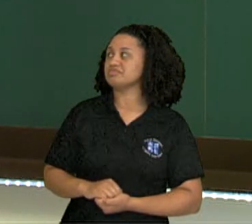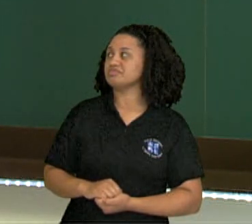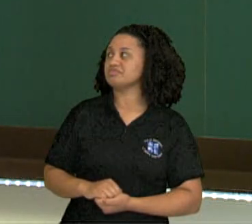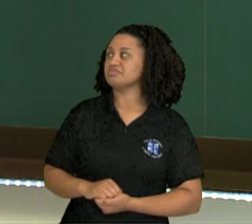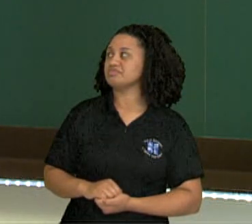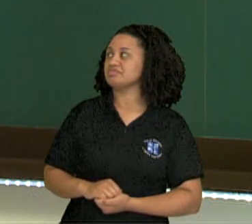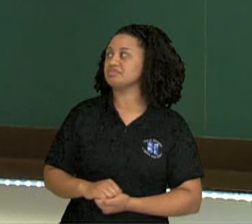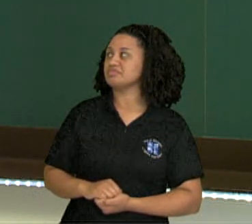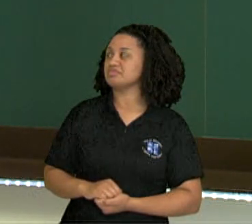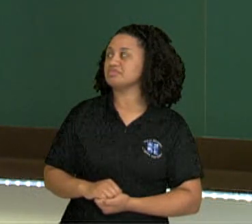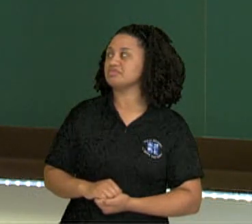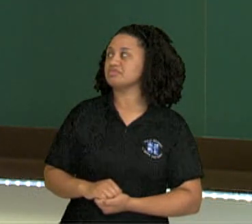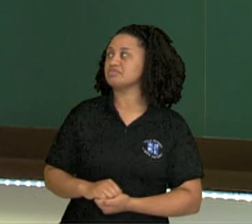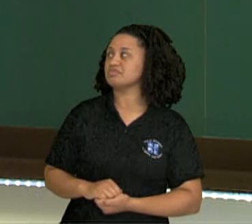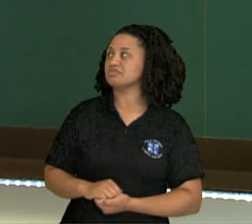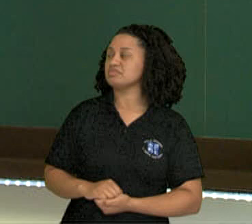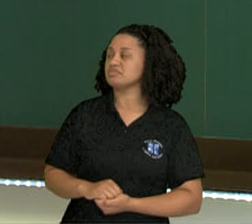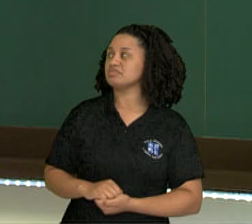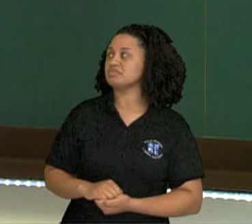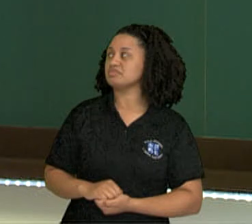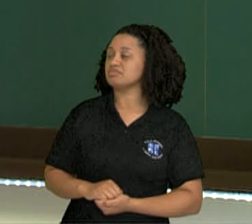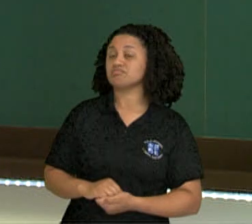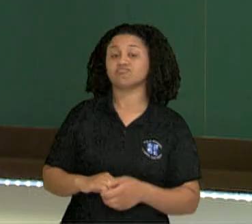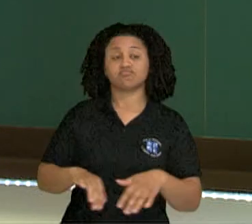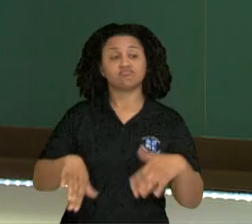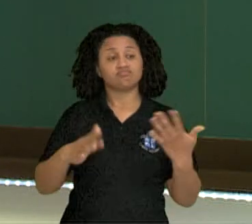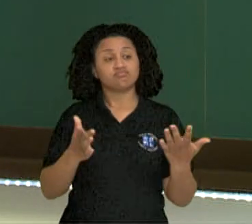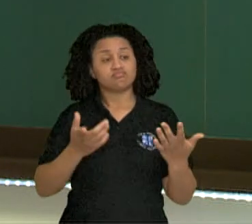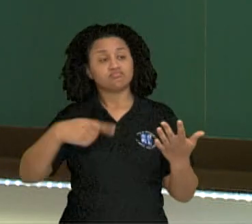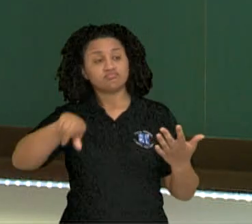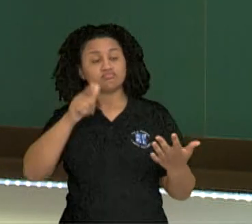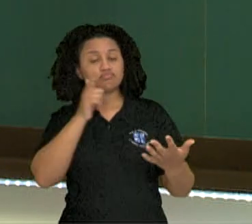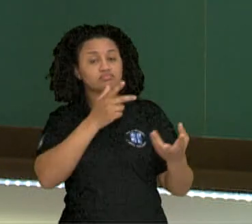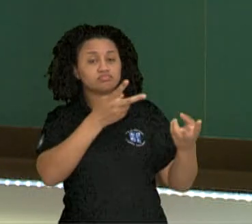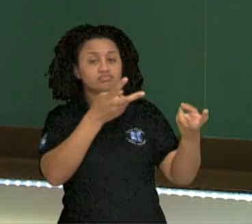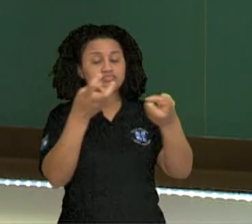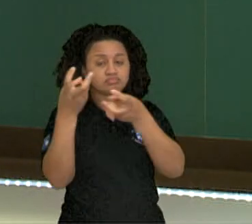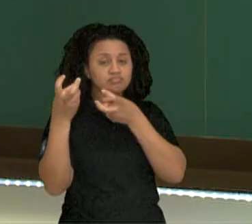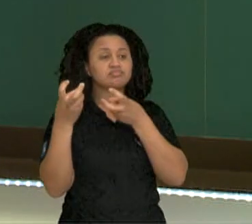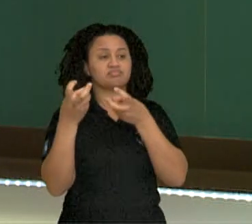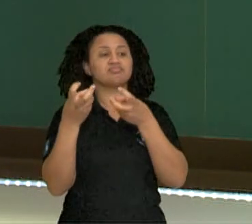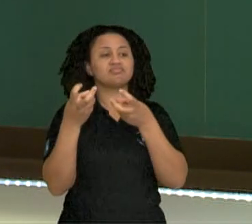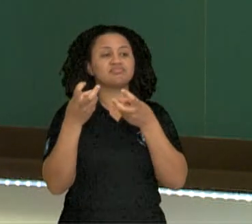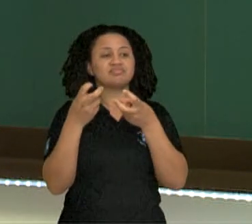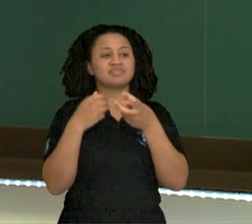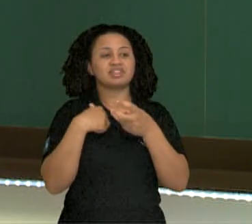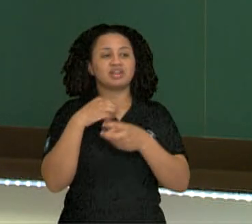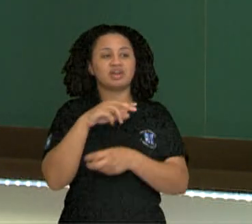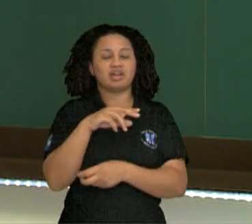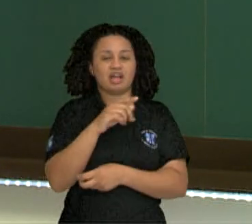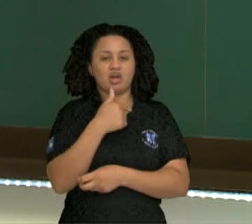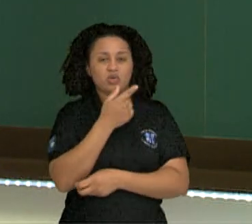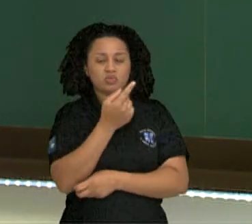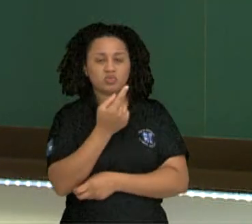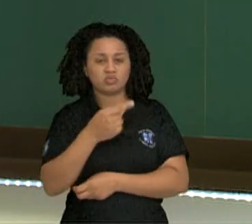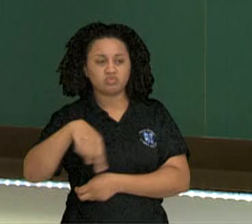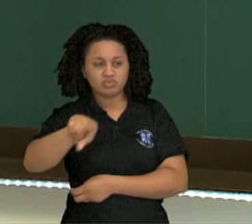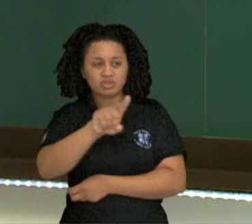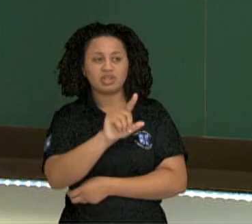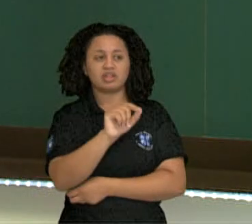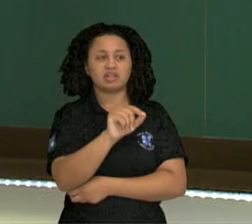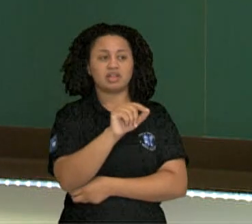hablen ustedes. Então, vocês podem perceber aqui, ó, que com ustedes, hablen e hablen. A